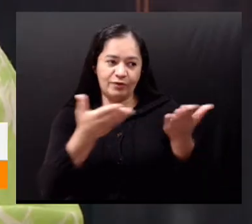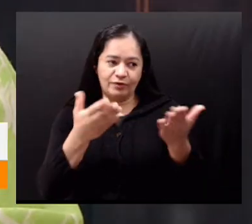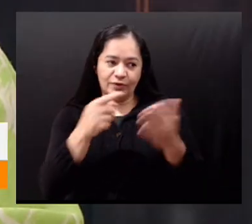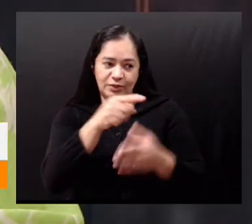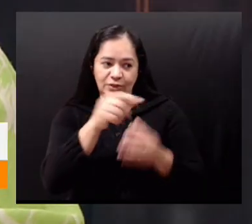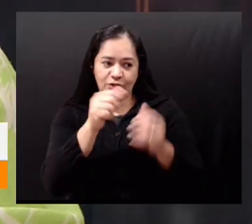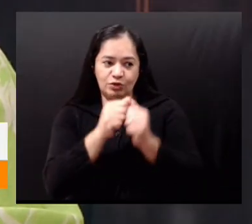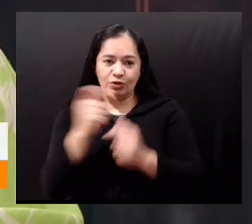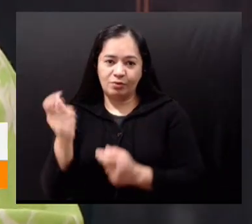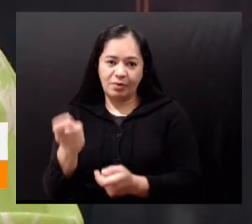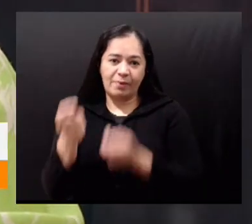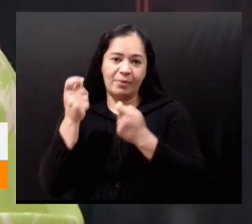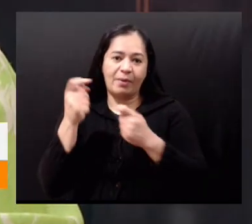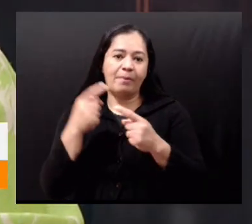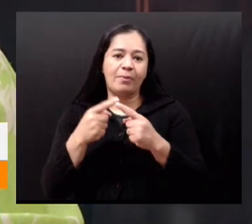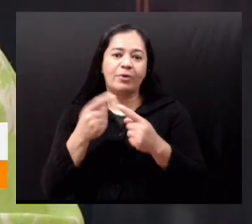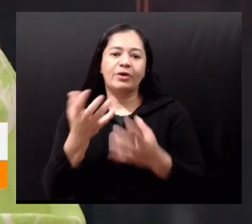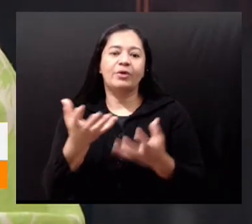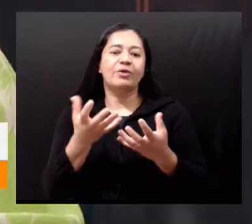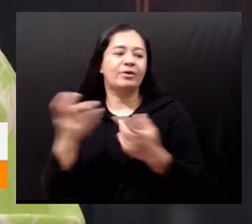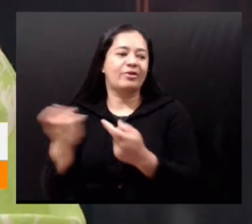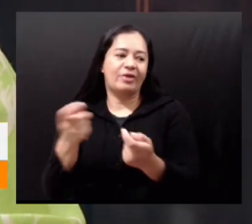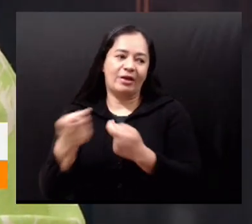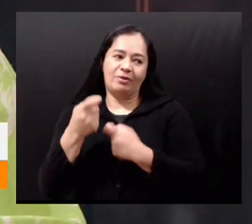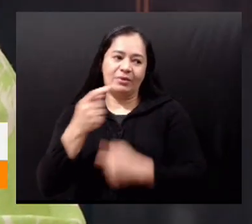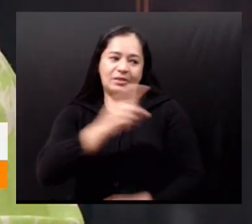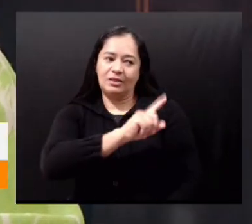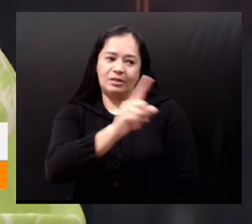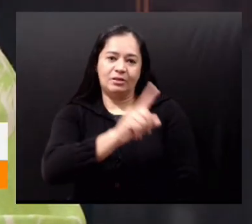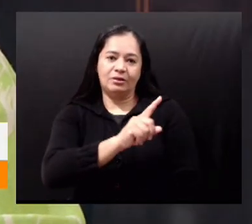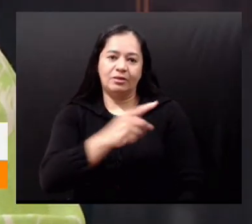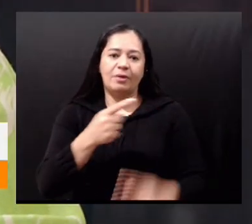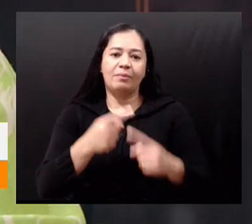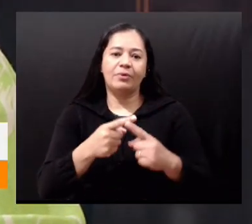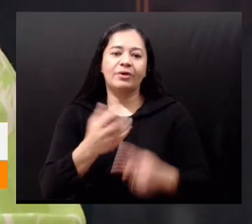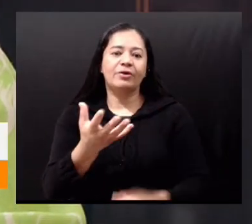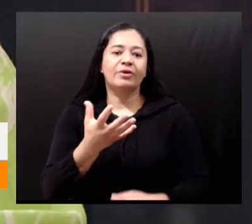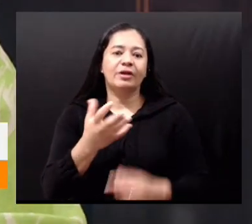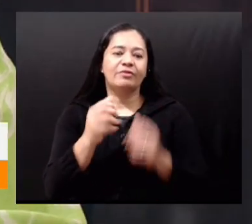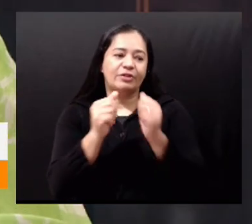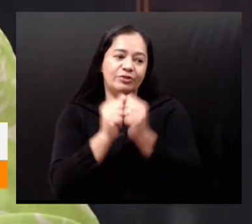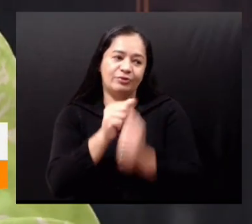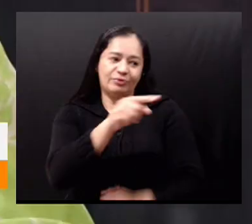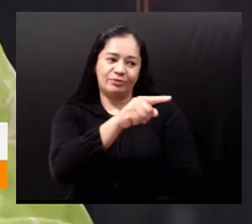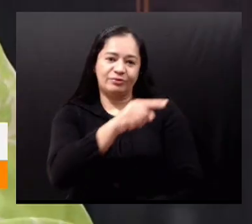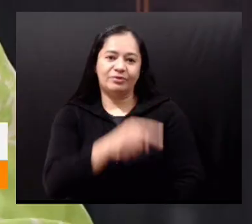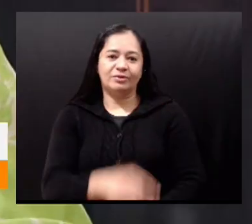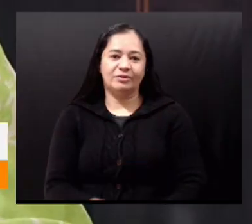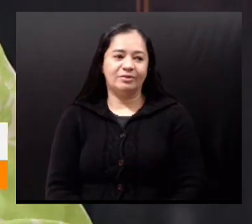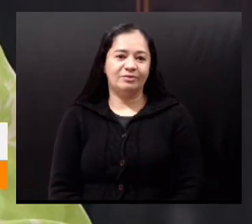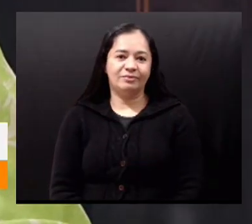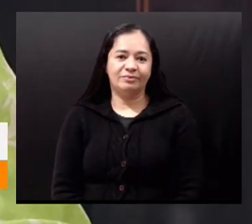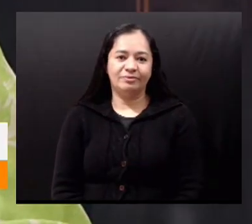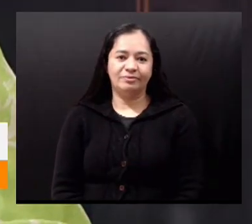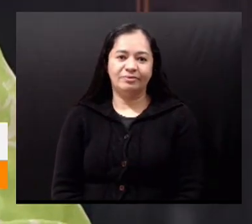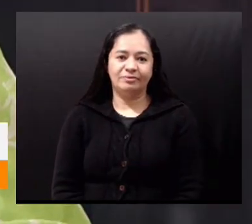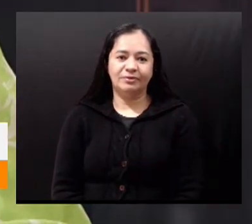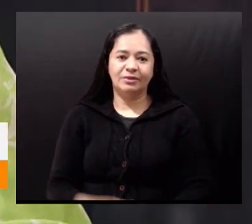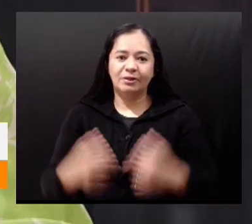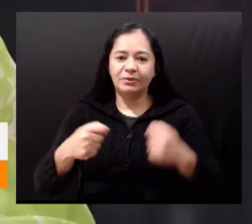é porque eu quero pescar, é porque eu quero ficar com você. Nossa. Precisa falar mais alguma coisa?